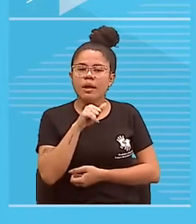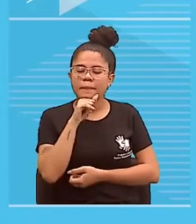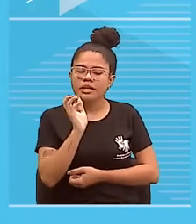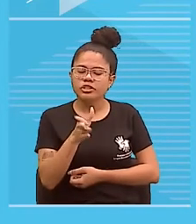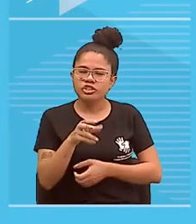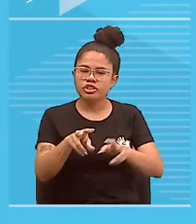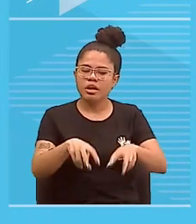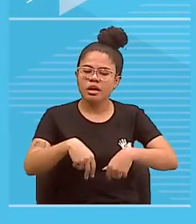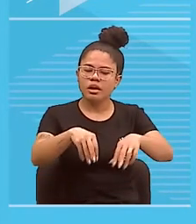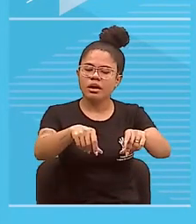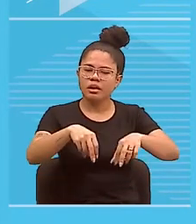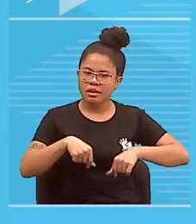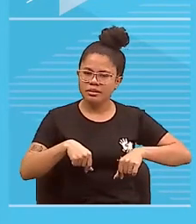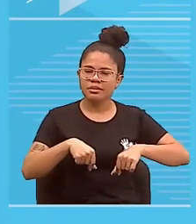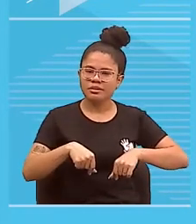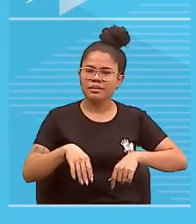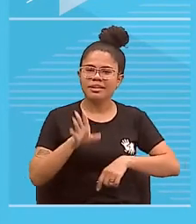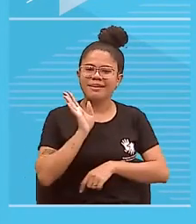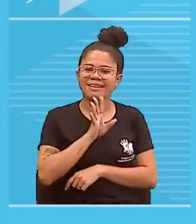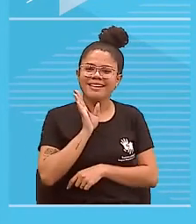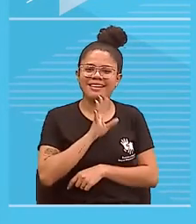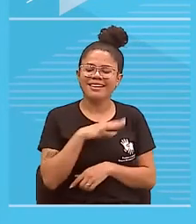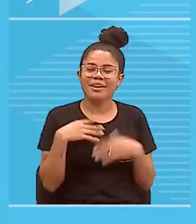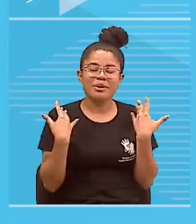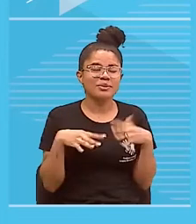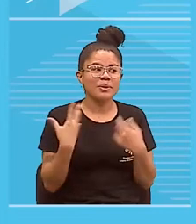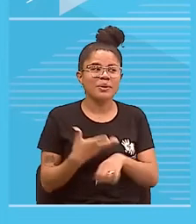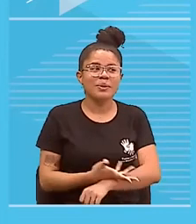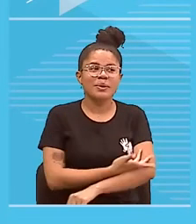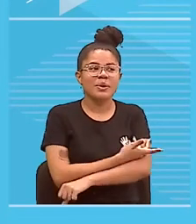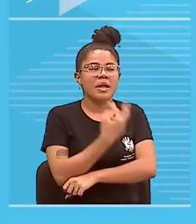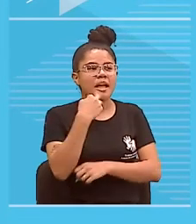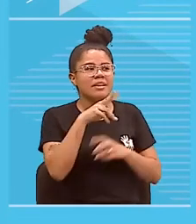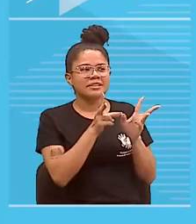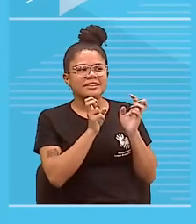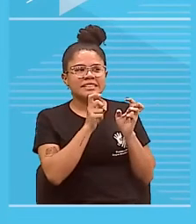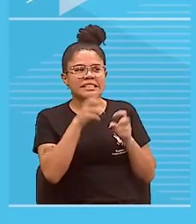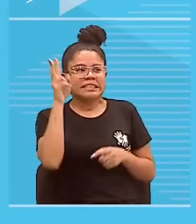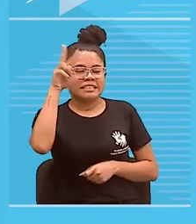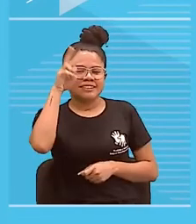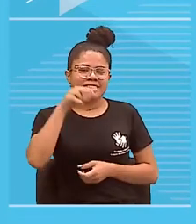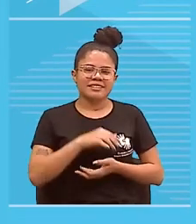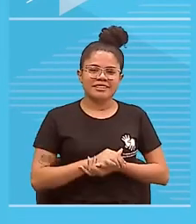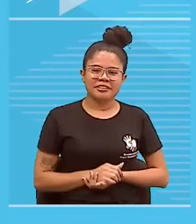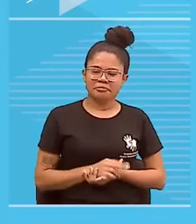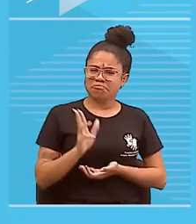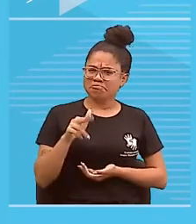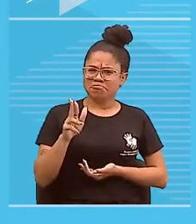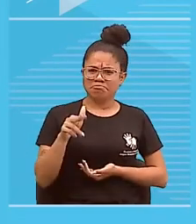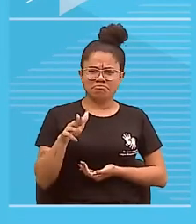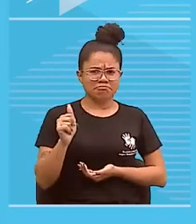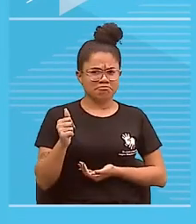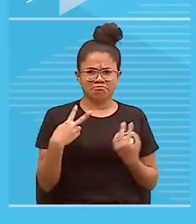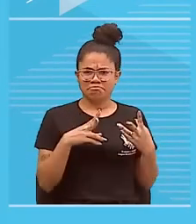filha eu nunca tinha visto Fiquei tão emocionada gente aí falei que de raízes nem lembrei nunca tinha visto não queria